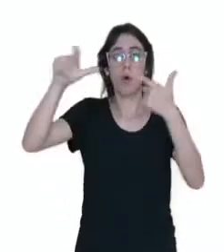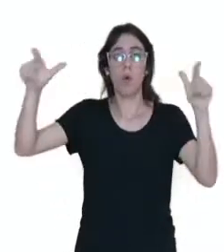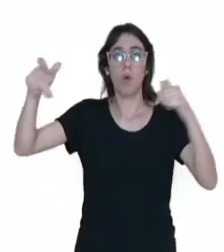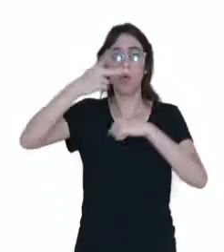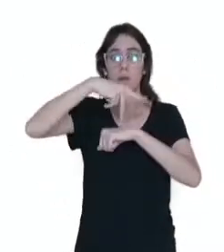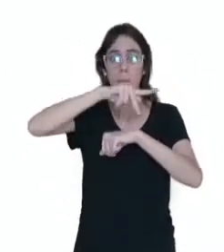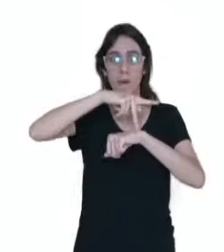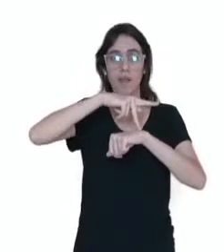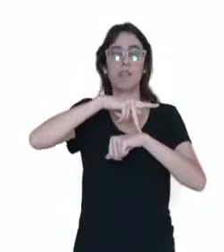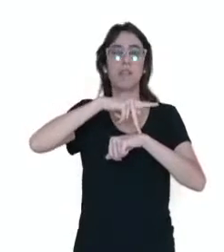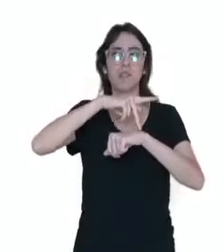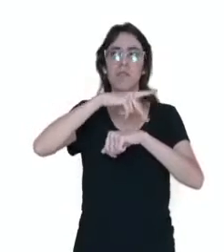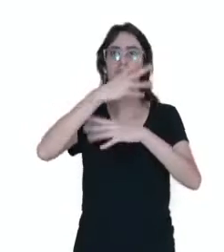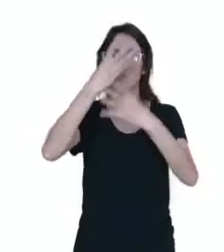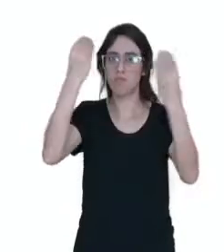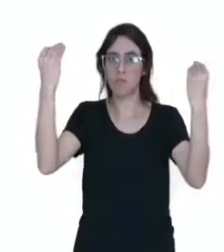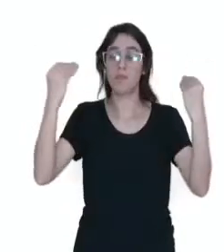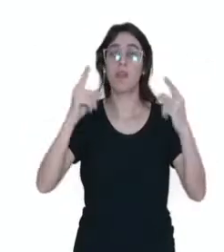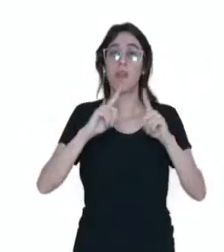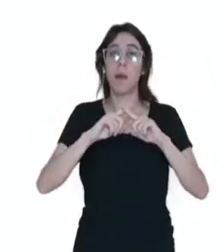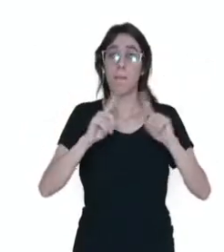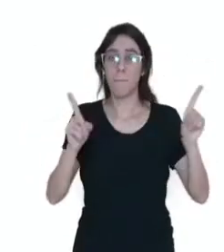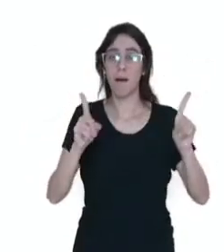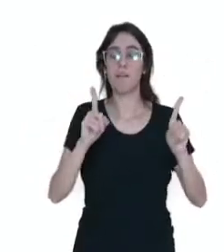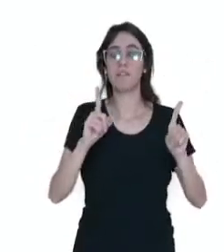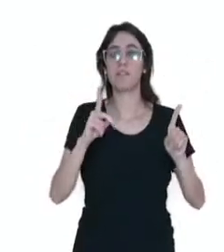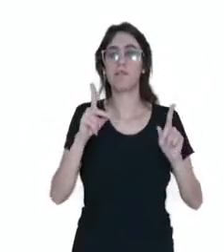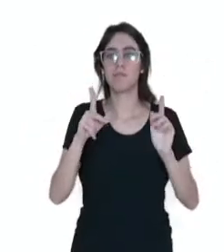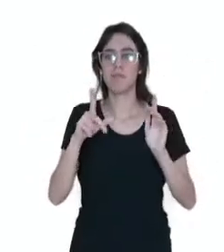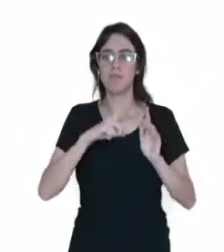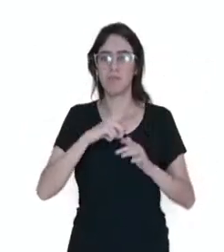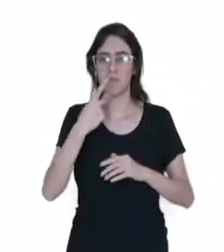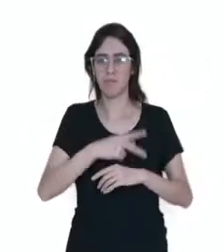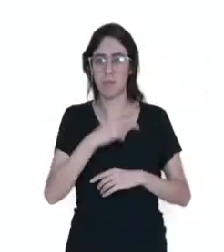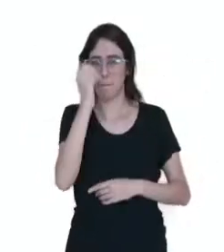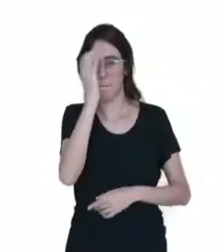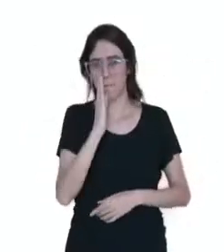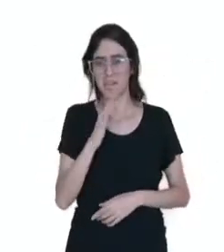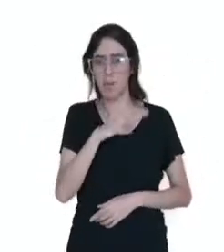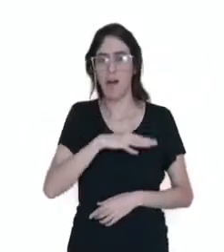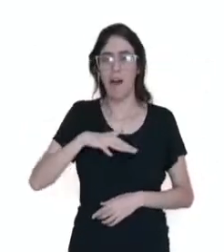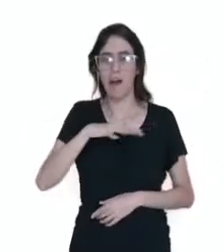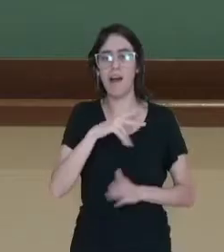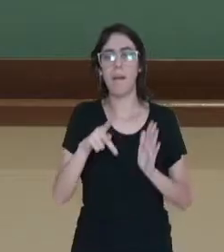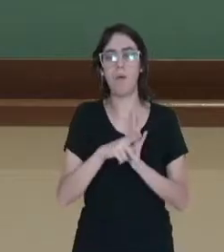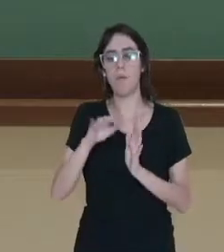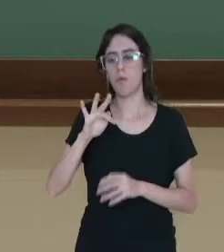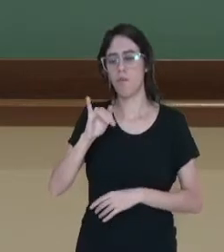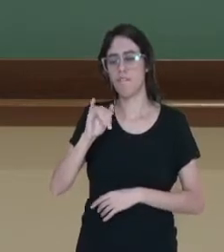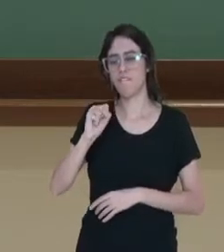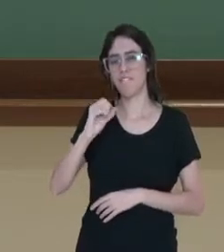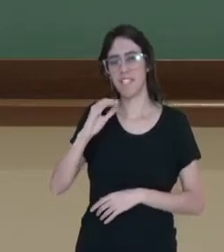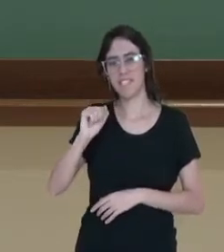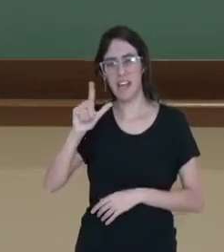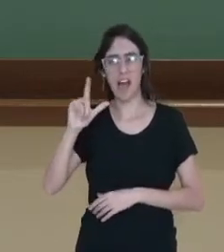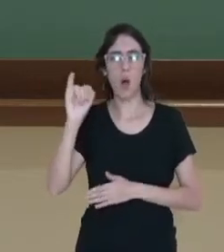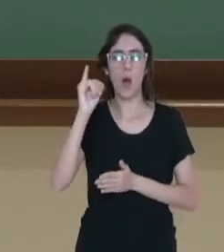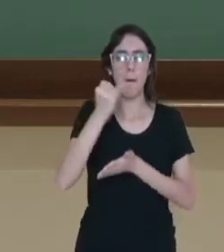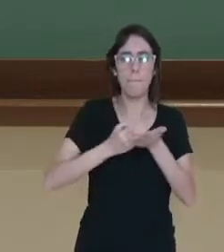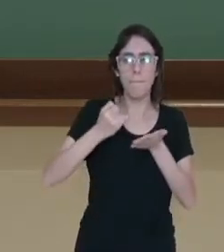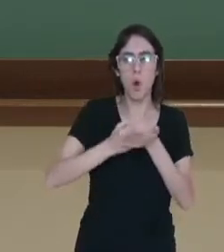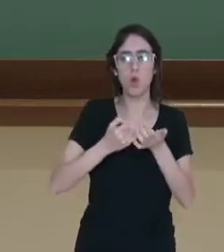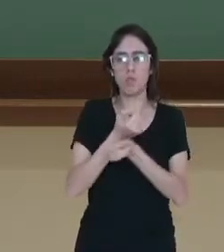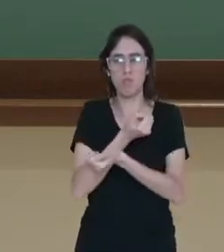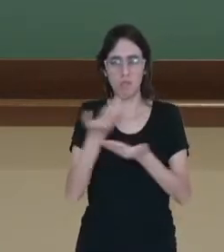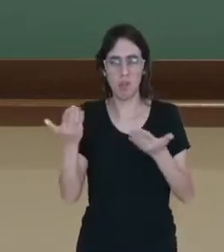atingido, mas ações aí do governo na área fiscal, na área de impostos, na área da geração de empregos, contribuíram para